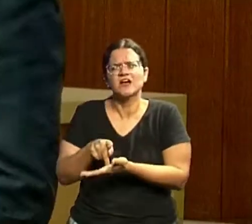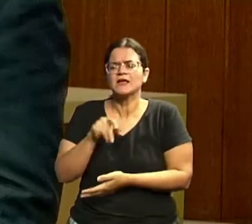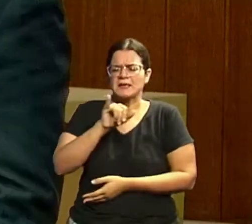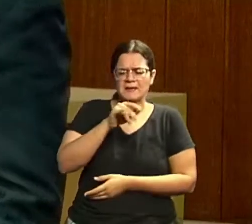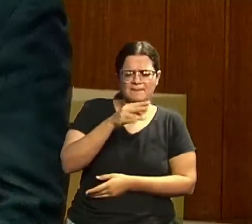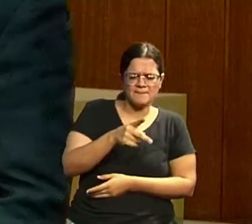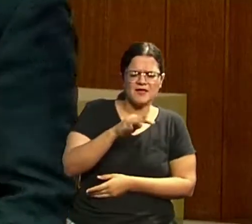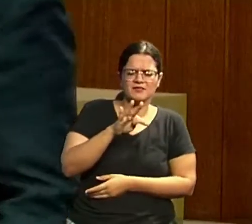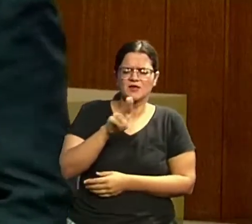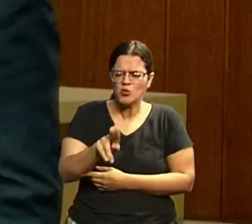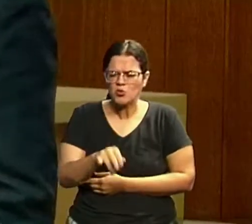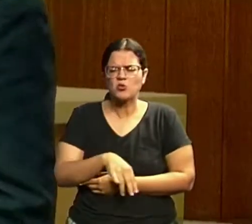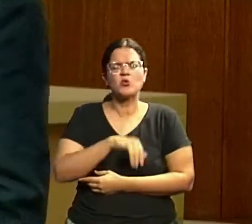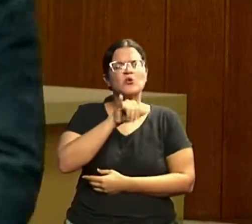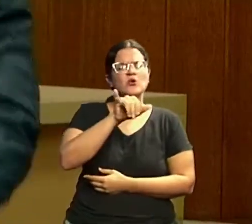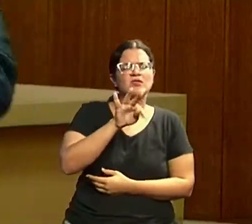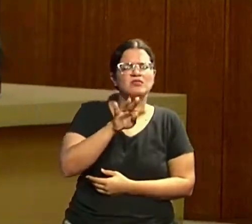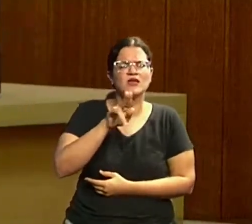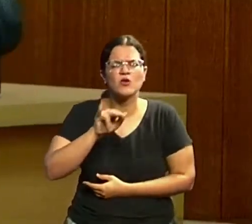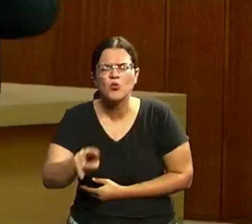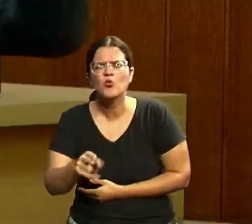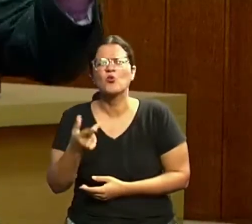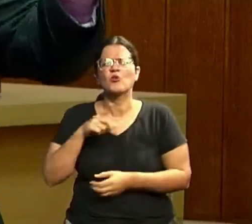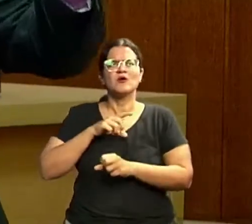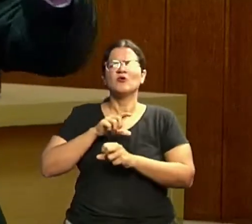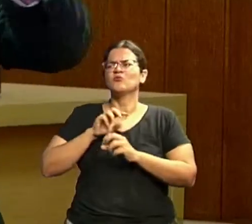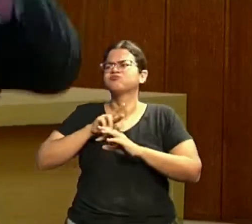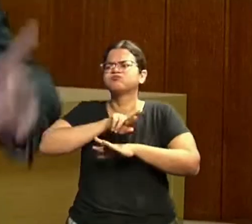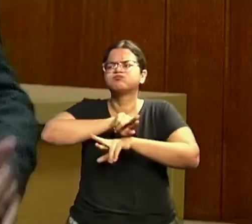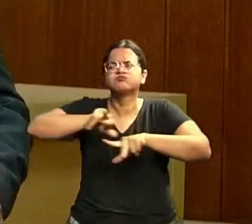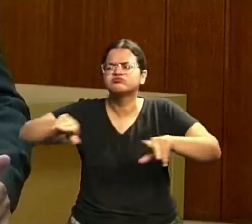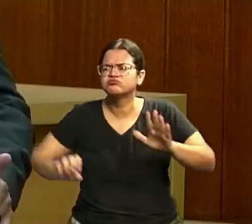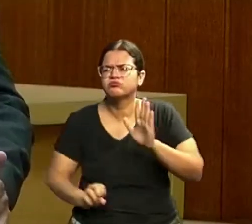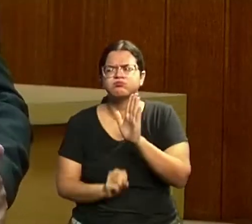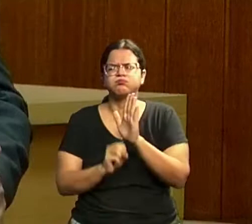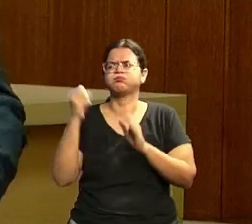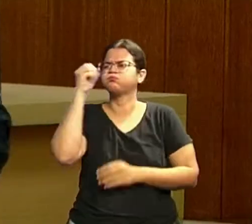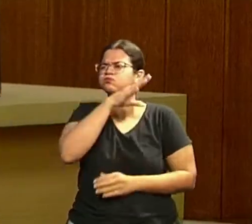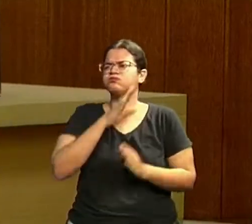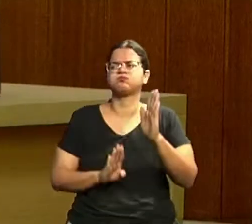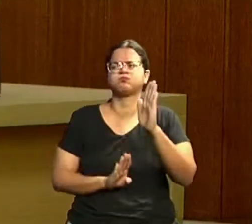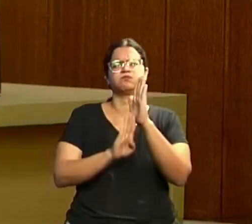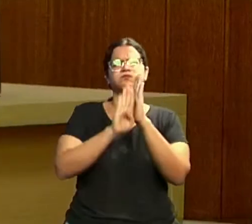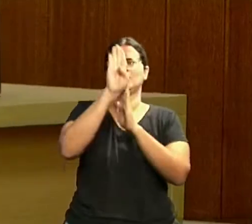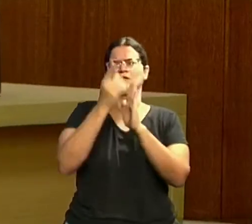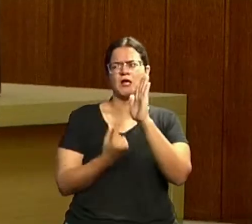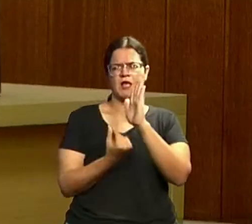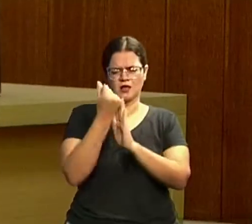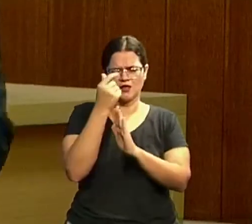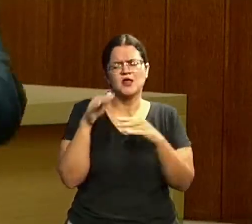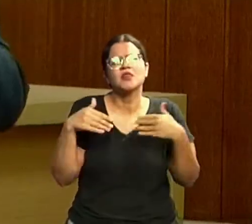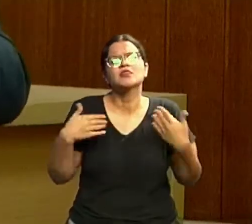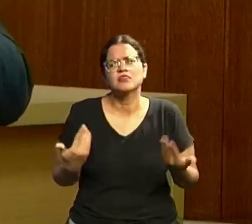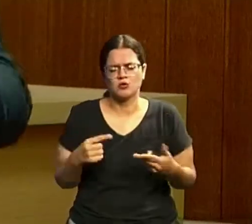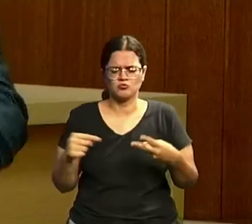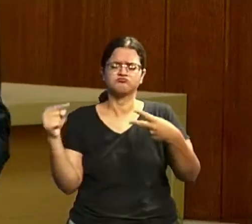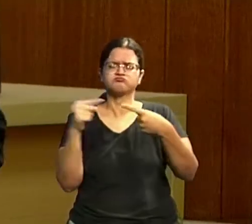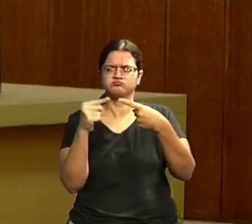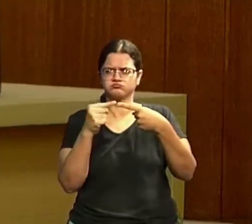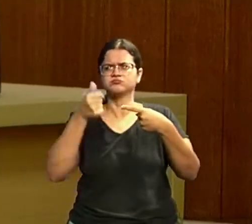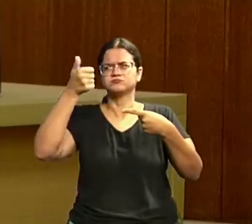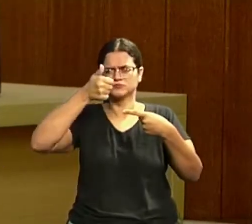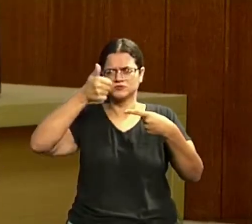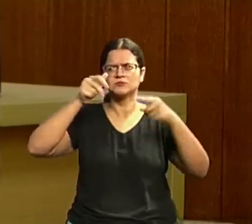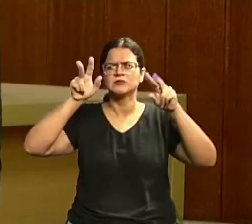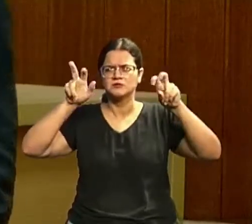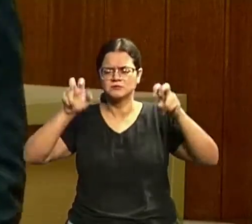ITU, das taxas de licenciamento, que foram abusivas, abusivas. Então fica aqui o primeiro assunto que eu